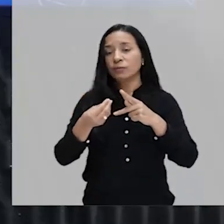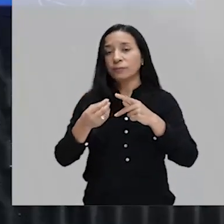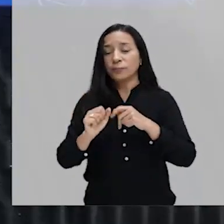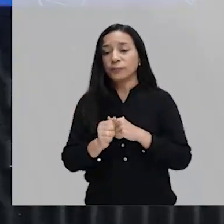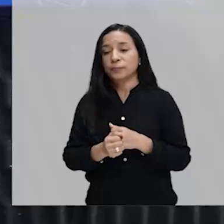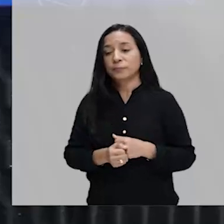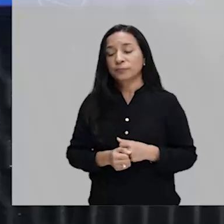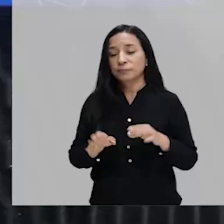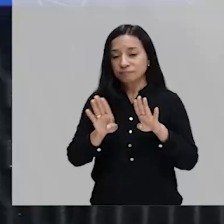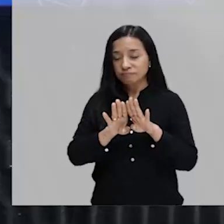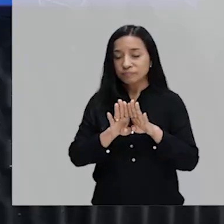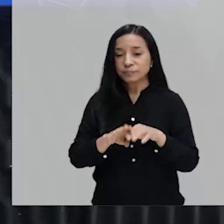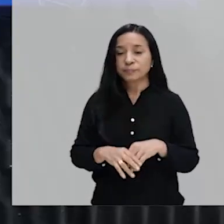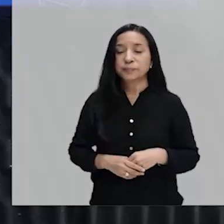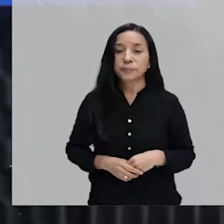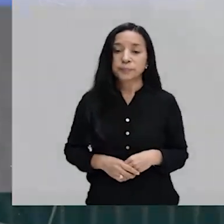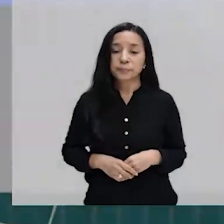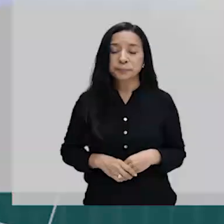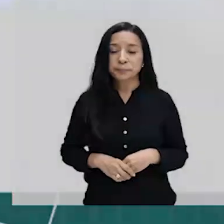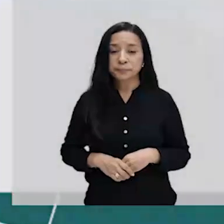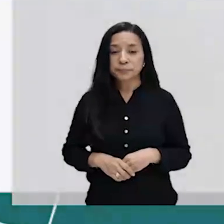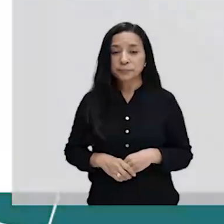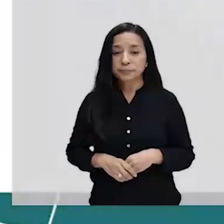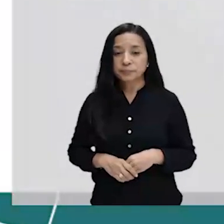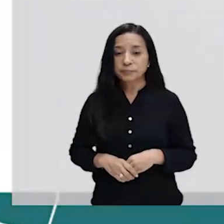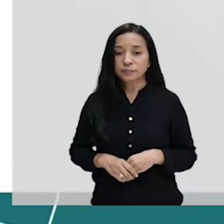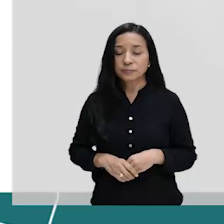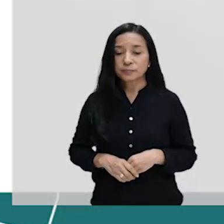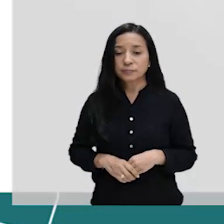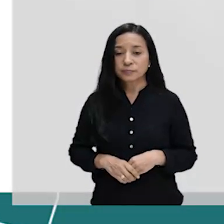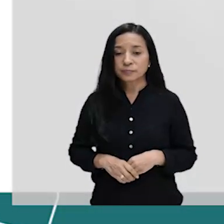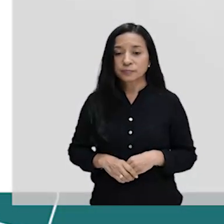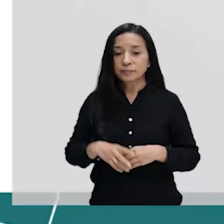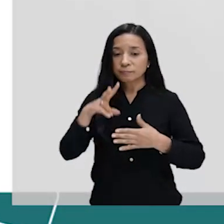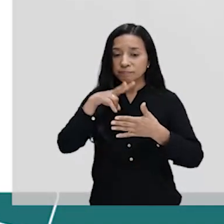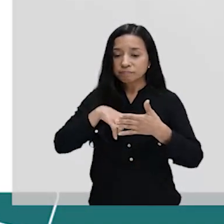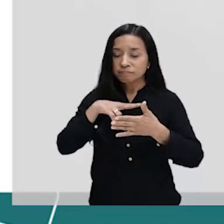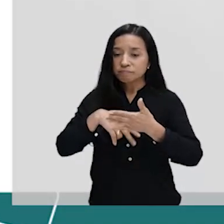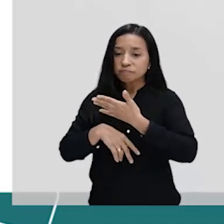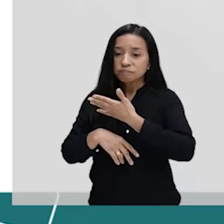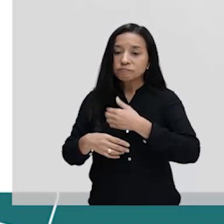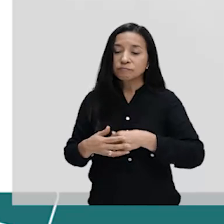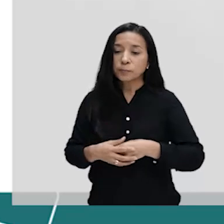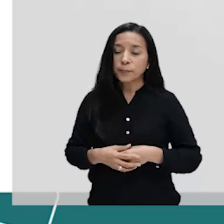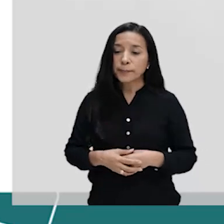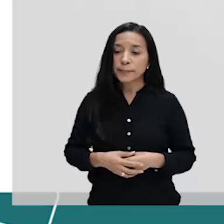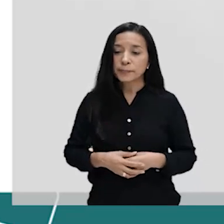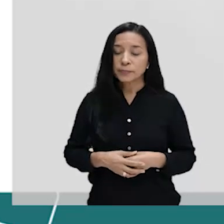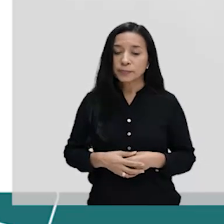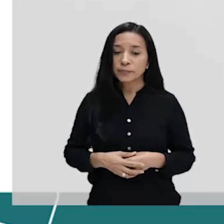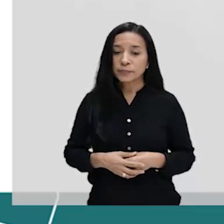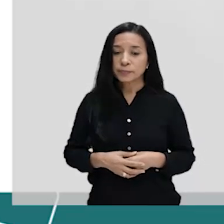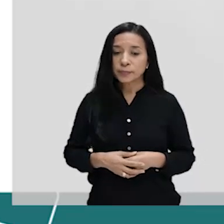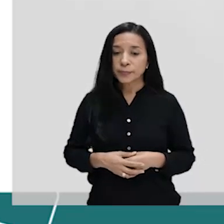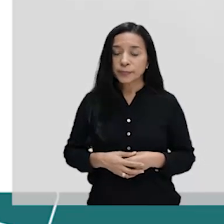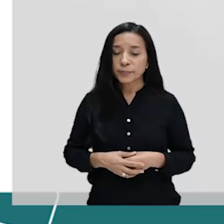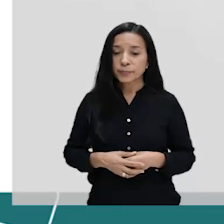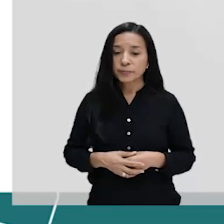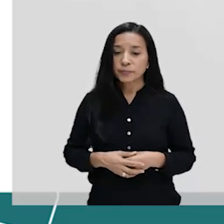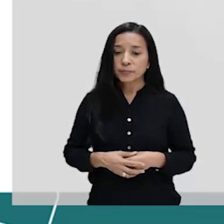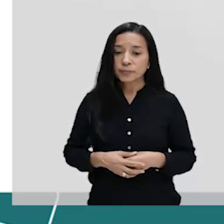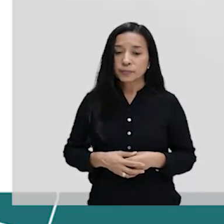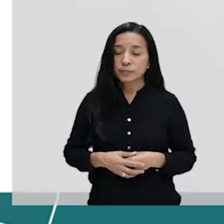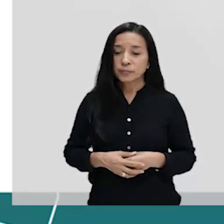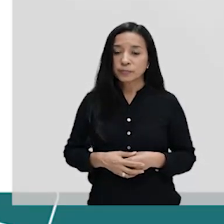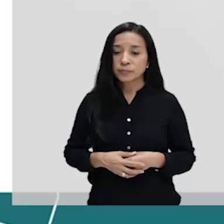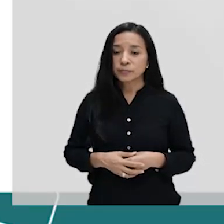lembram desse conteúdo aí. Muitas vezes esses pronomes são omitidos da oração. Isso porque a desinência verbal já